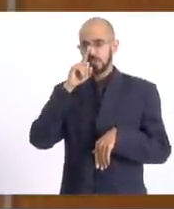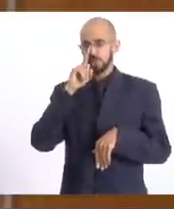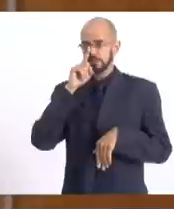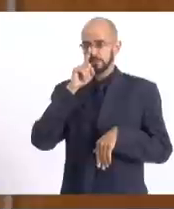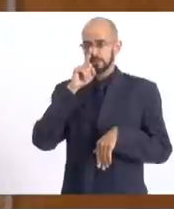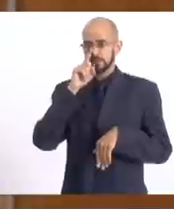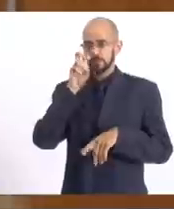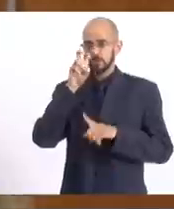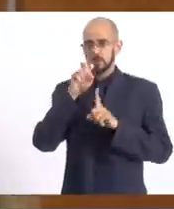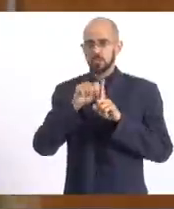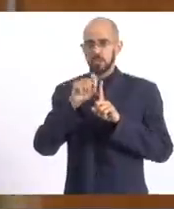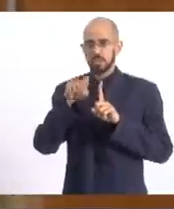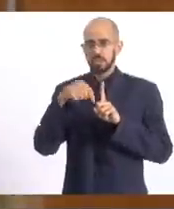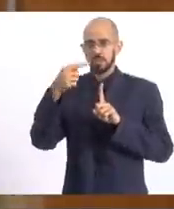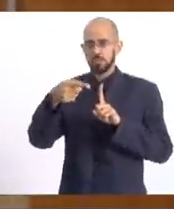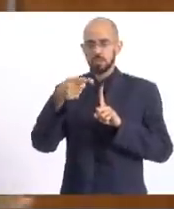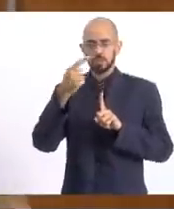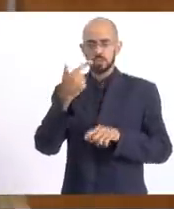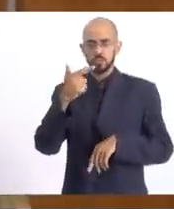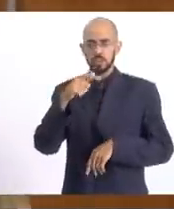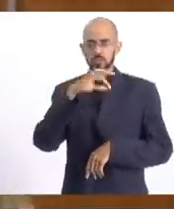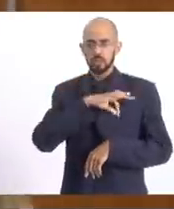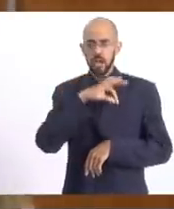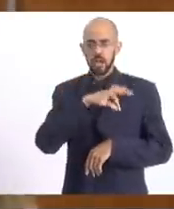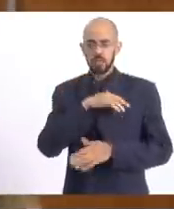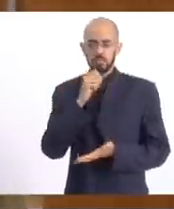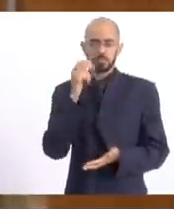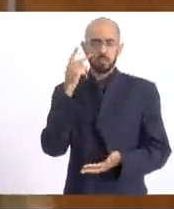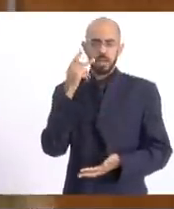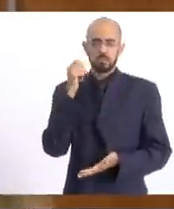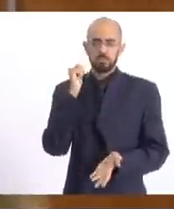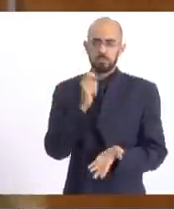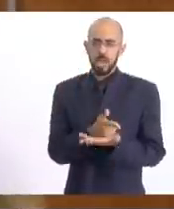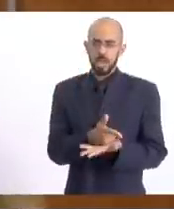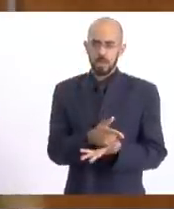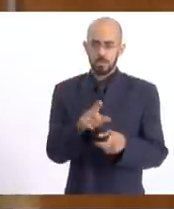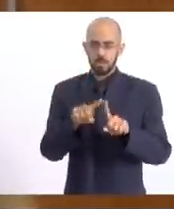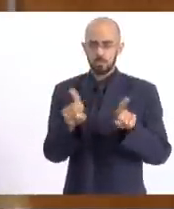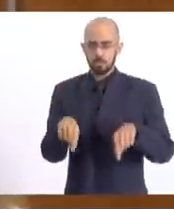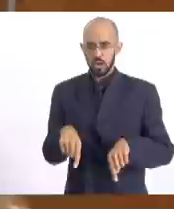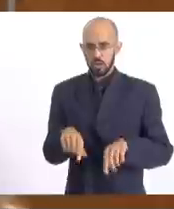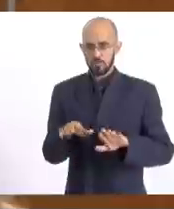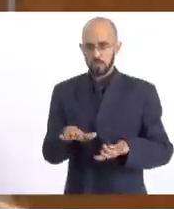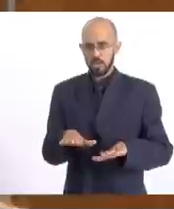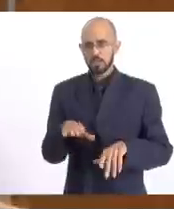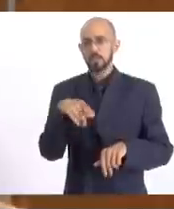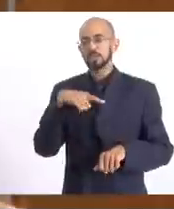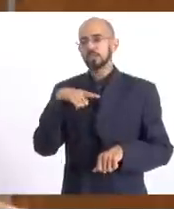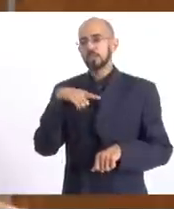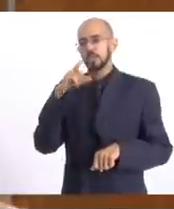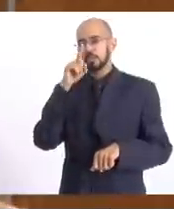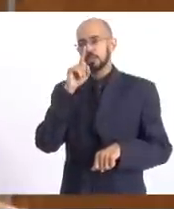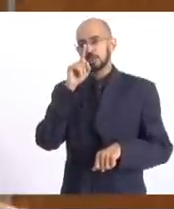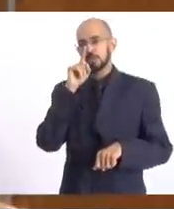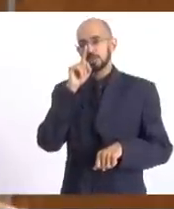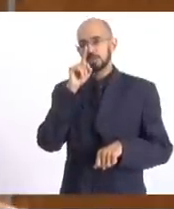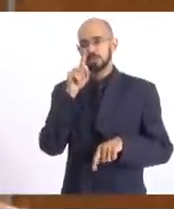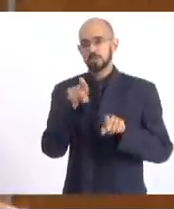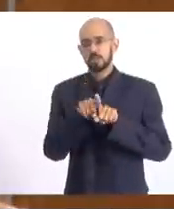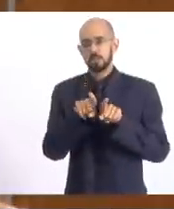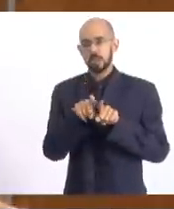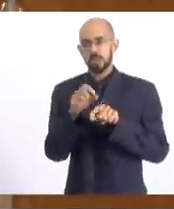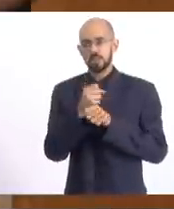a 5 meses, não ter o salário para pagar. Mas, deputado Márcio, corremos um sério risco de,